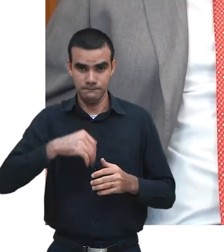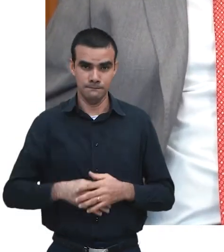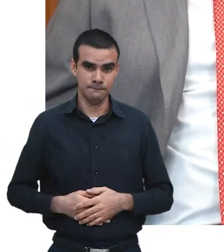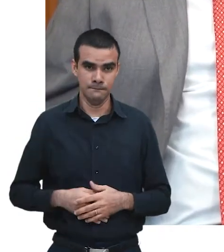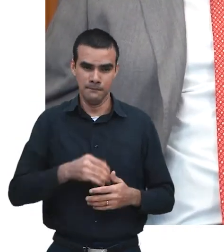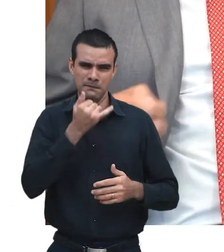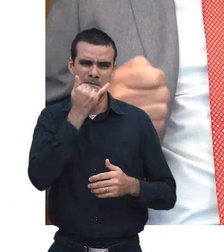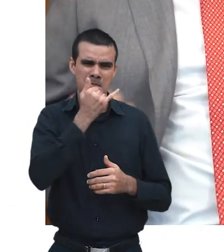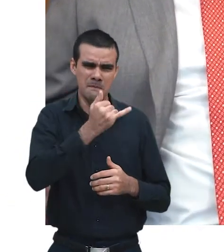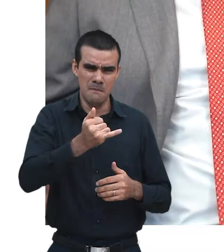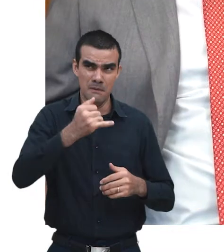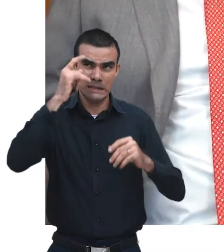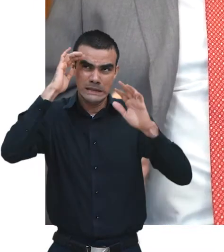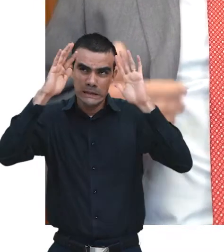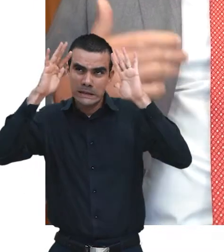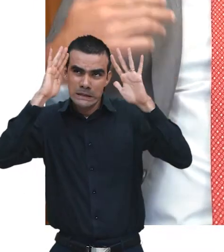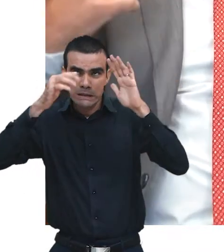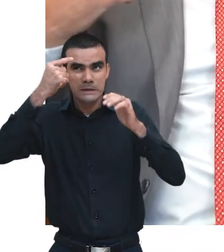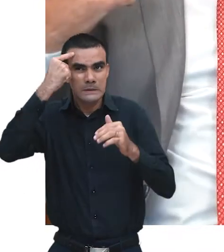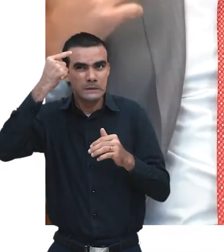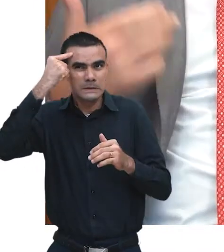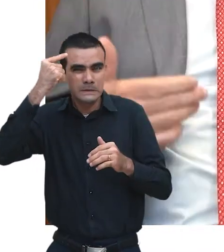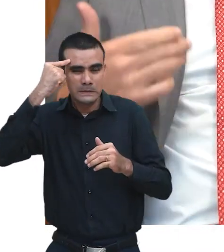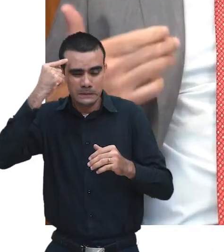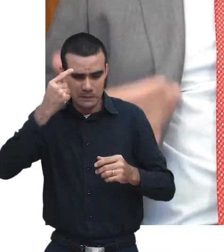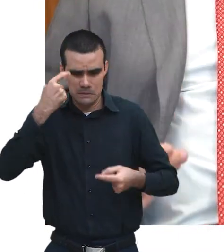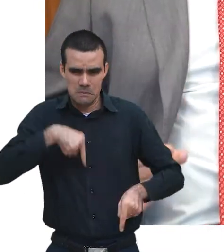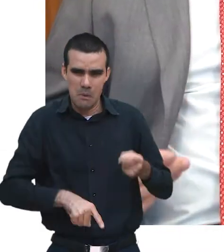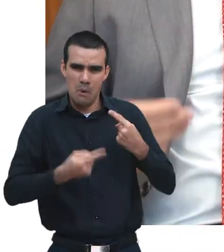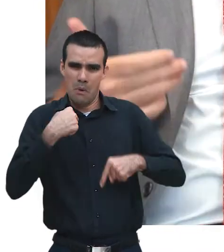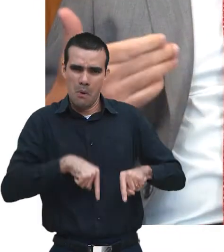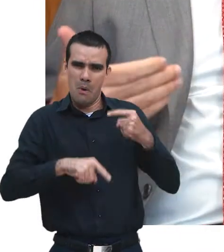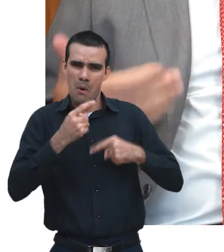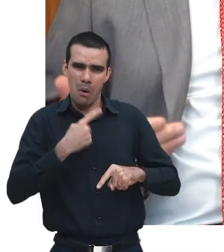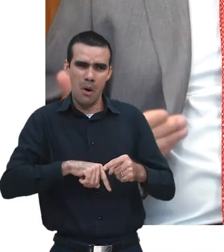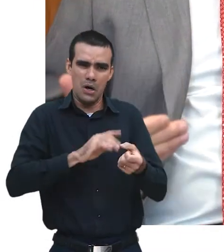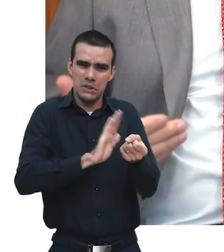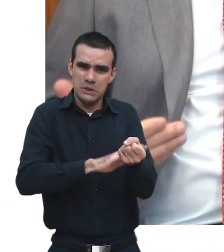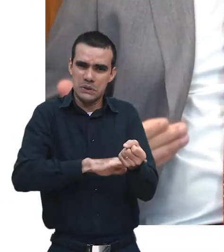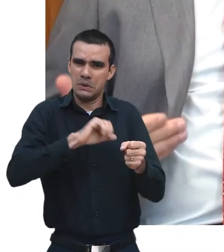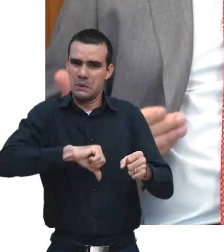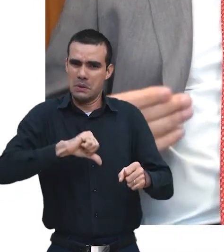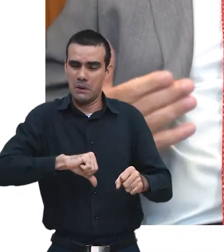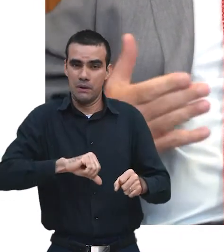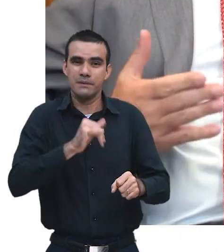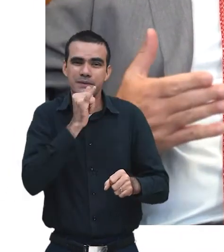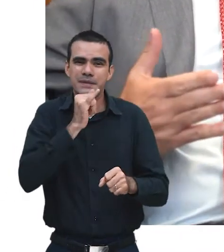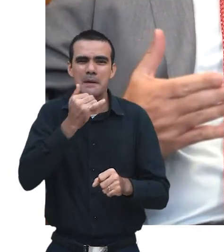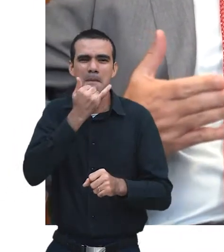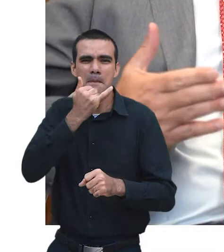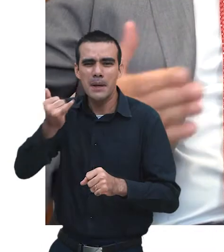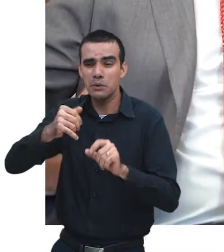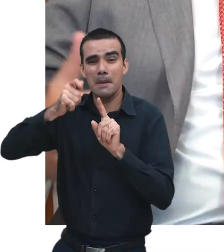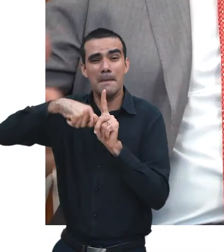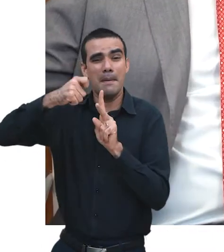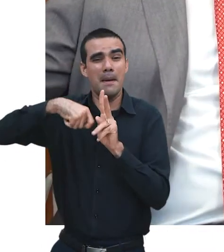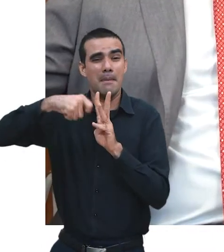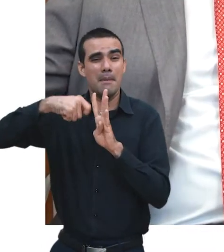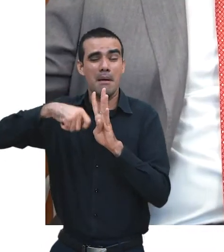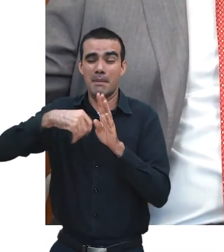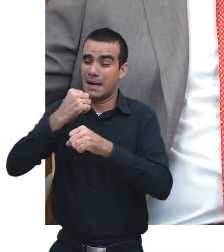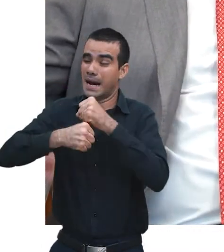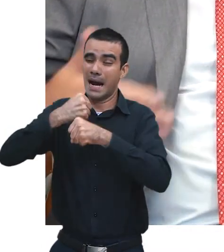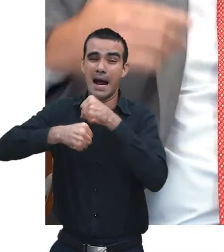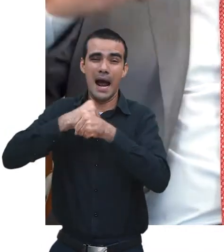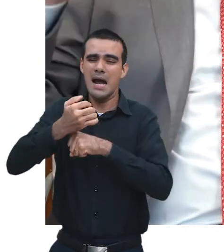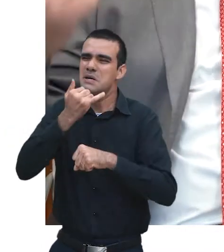não perdoa, ele fica ruminando, ele tem uma descarga de hormônios que são nocivos. Imagina um indivíduo que não perdoa por meses, anos